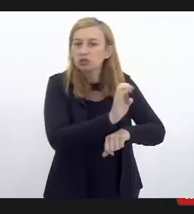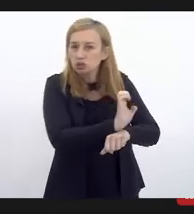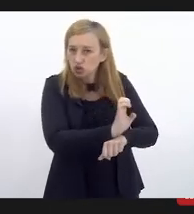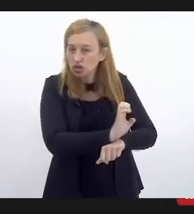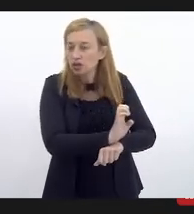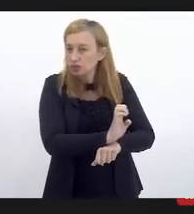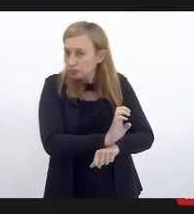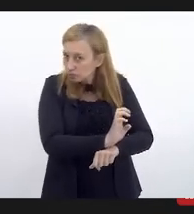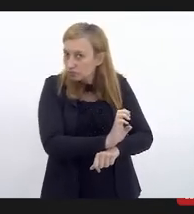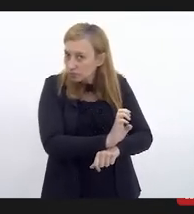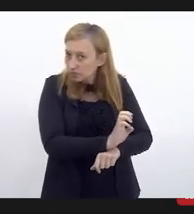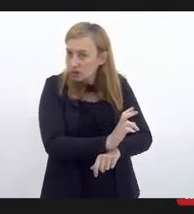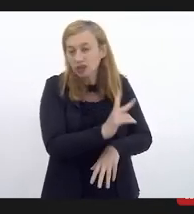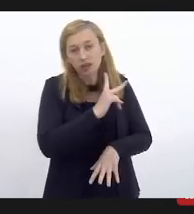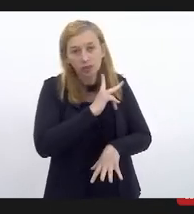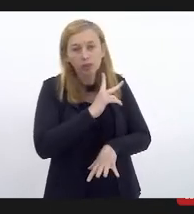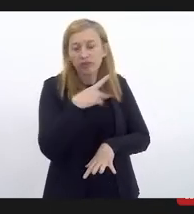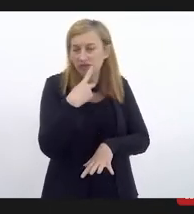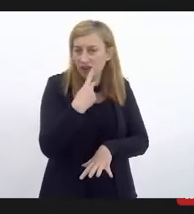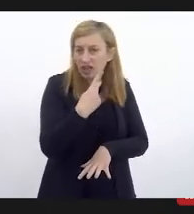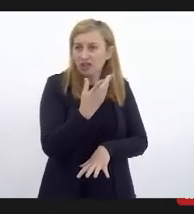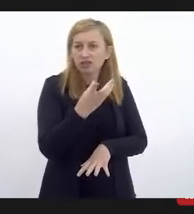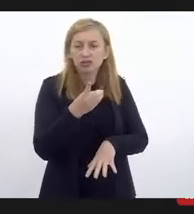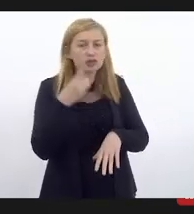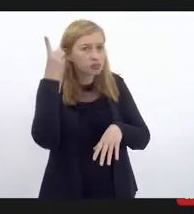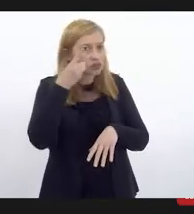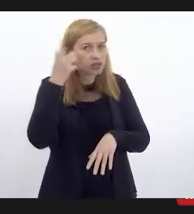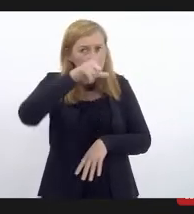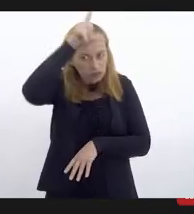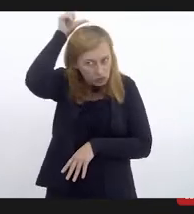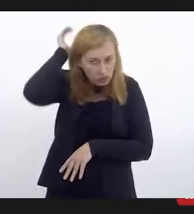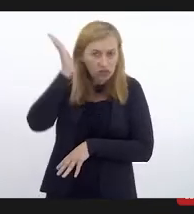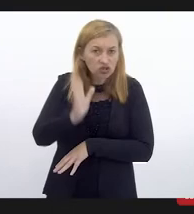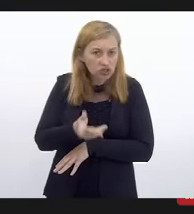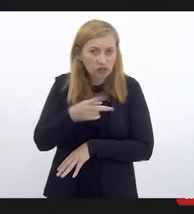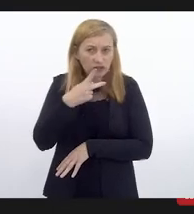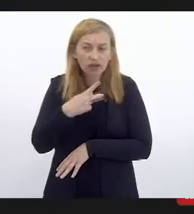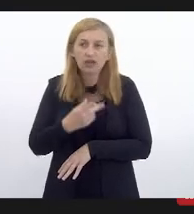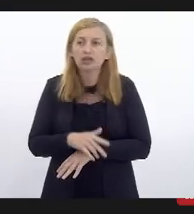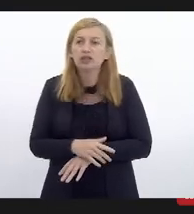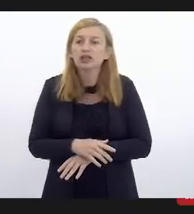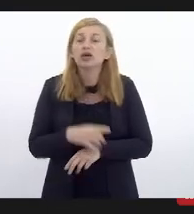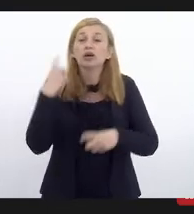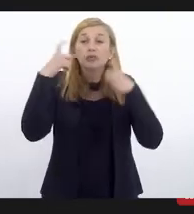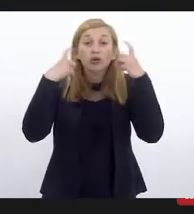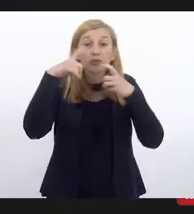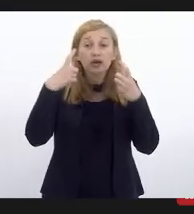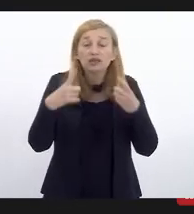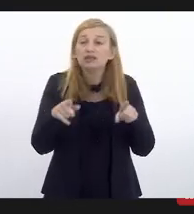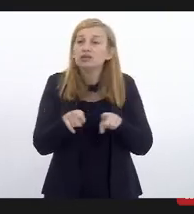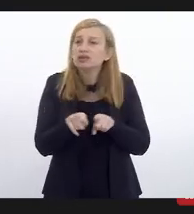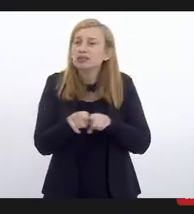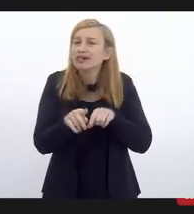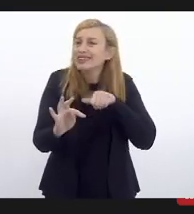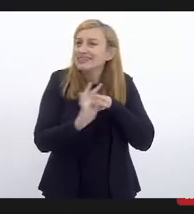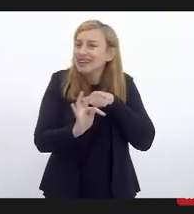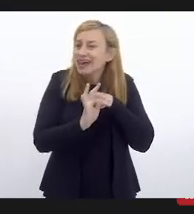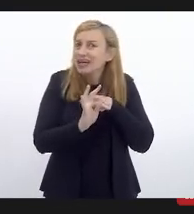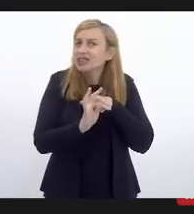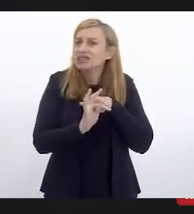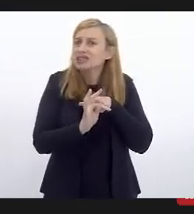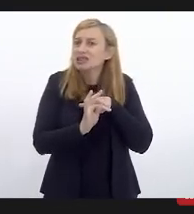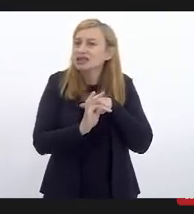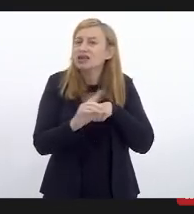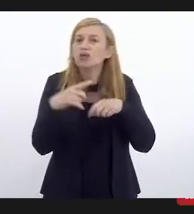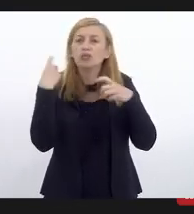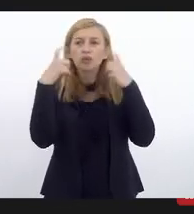Isso daí, na própria fala do deputado Luiz Paulo, já foi abordado. Uma preocupação que até é bastante técnica, que a gente tem